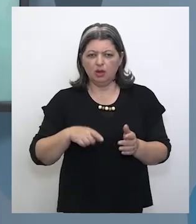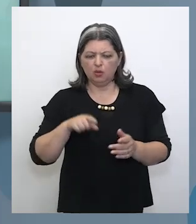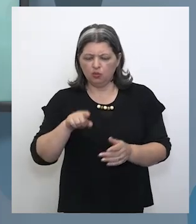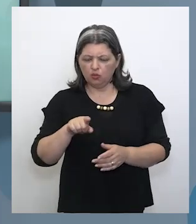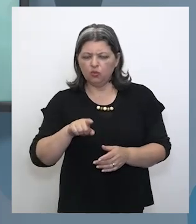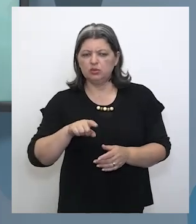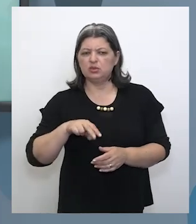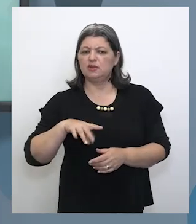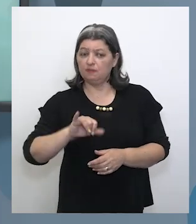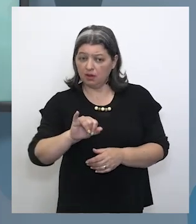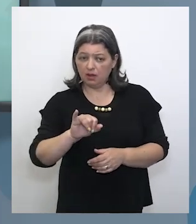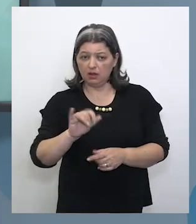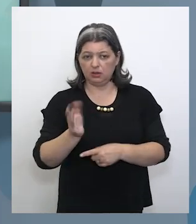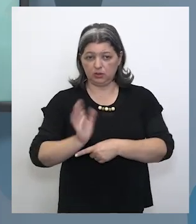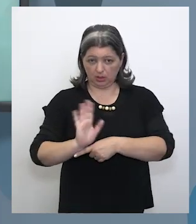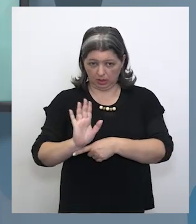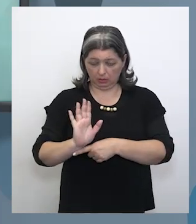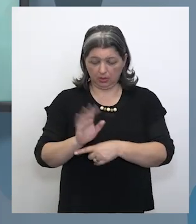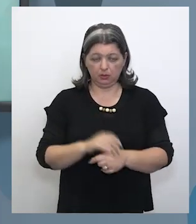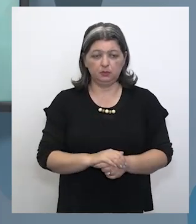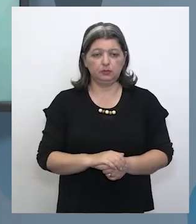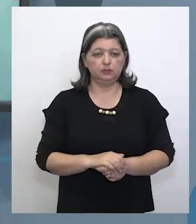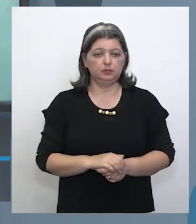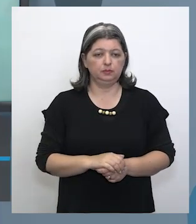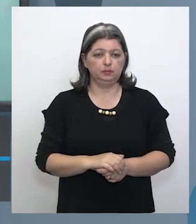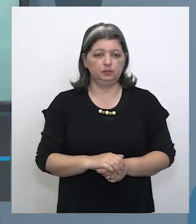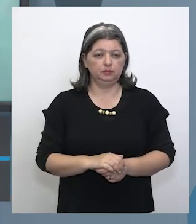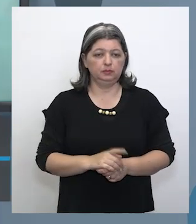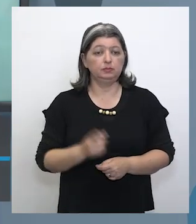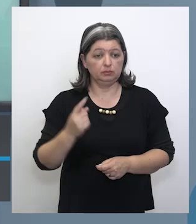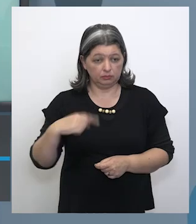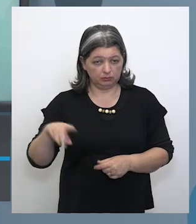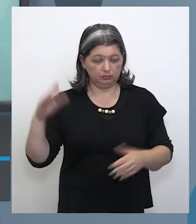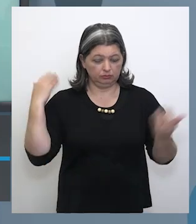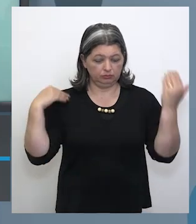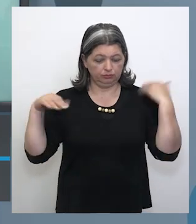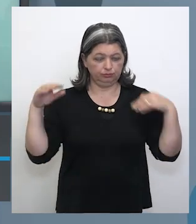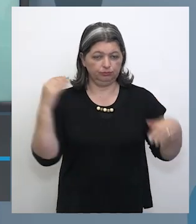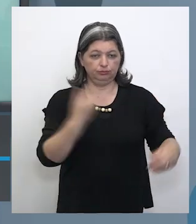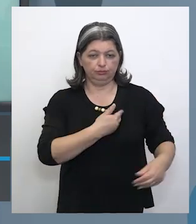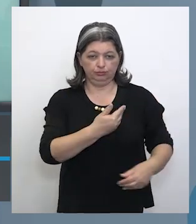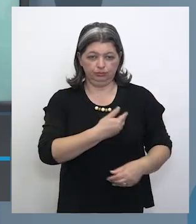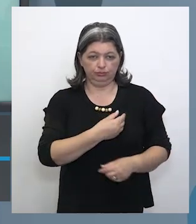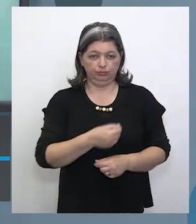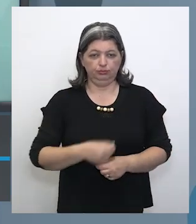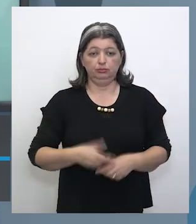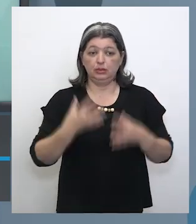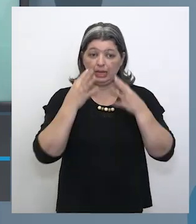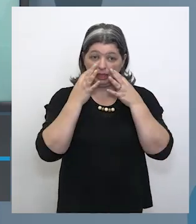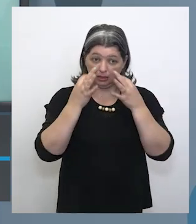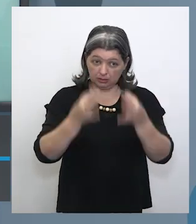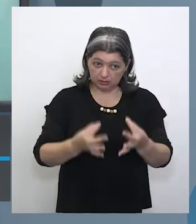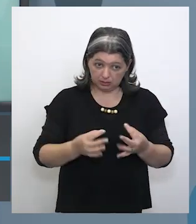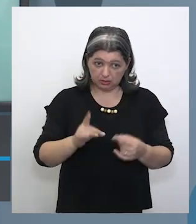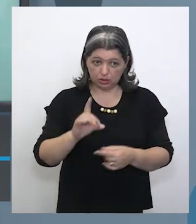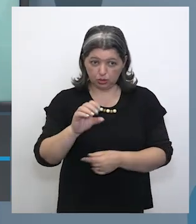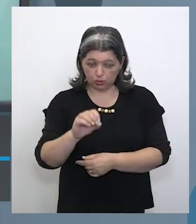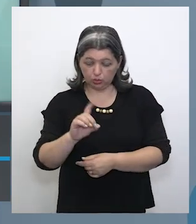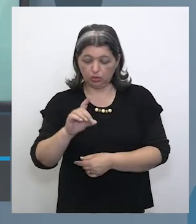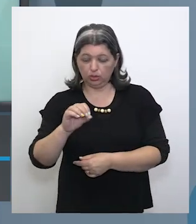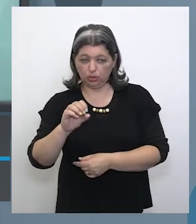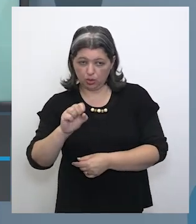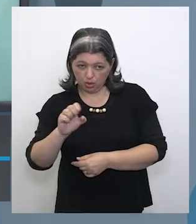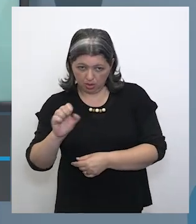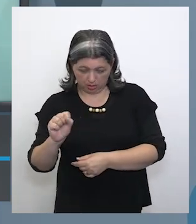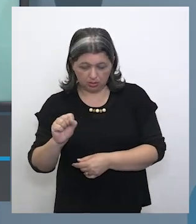Does she go out with her friends? Ela sai com os amigos? Então, eu tenho que tomar cuidado aí com o do e o does na hora de fazer pergunta. Né?